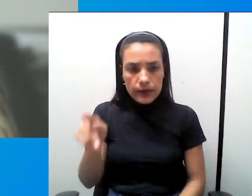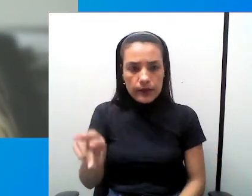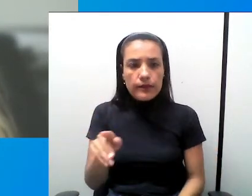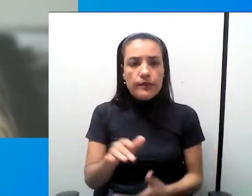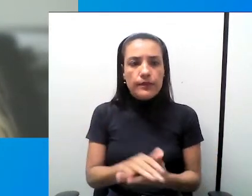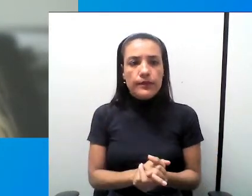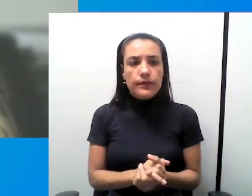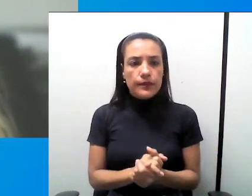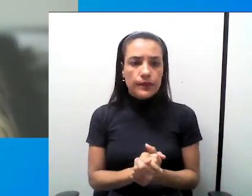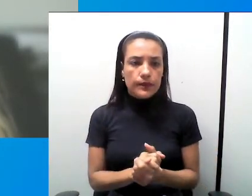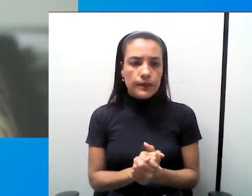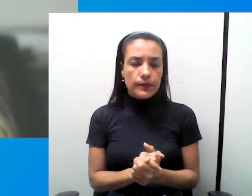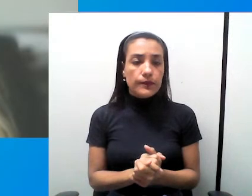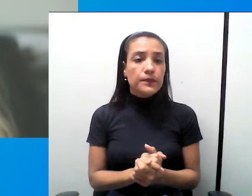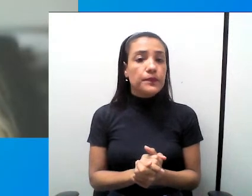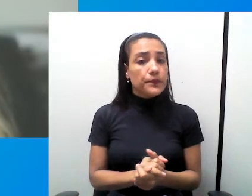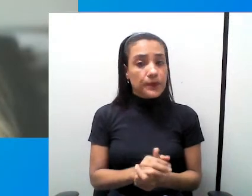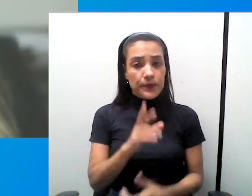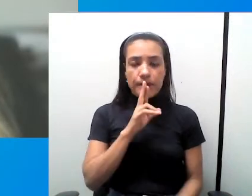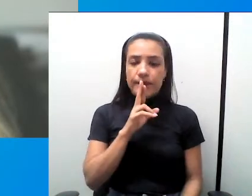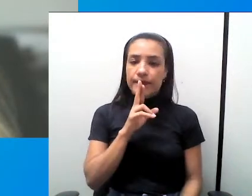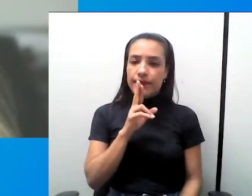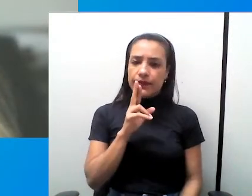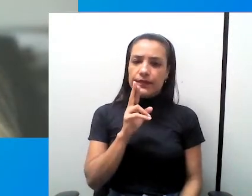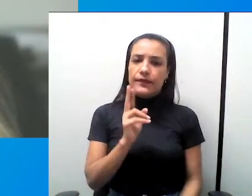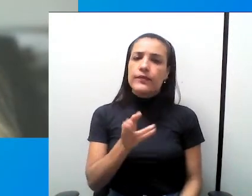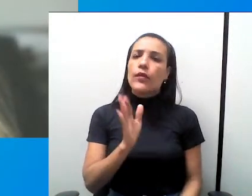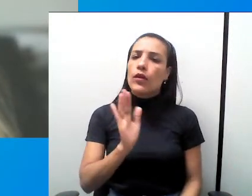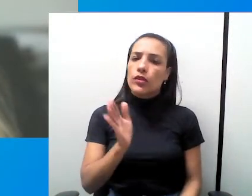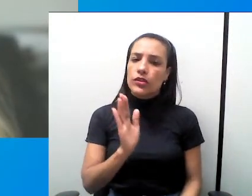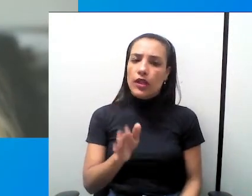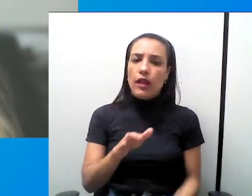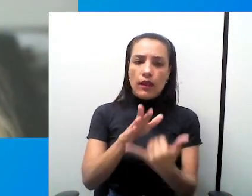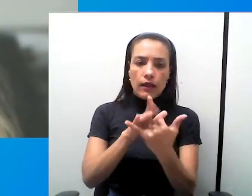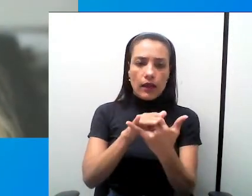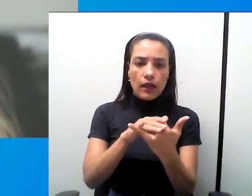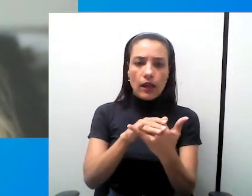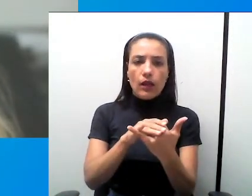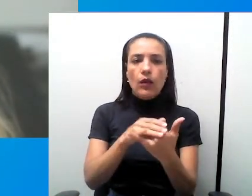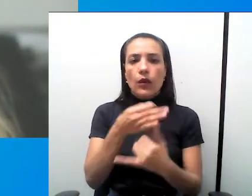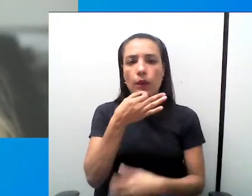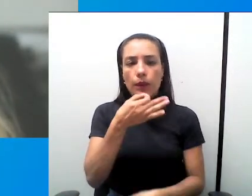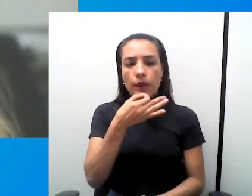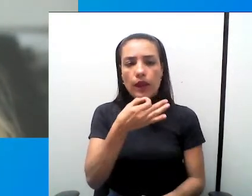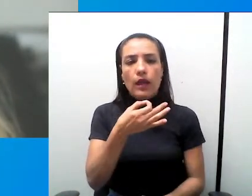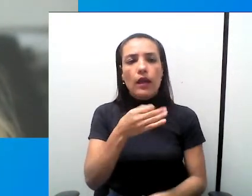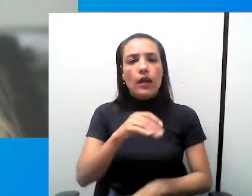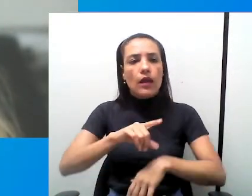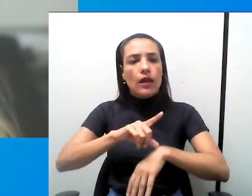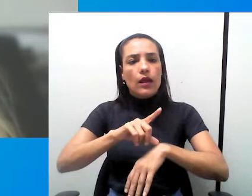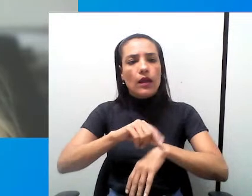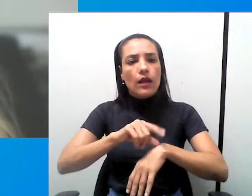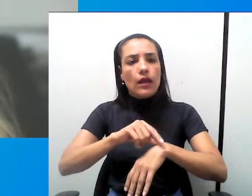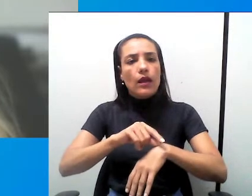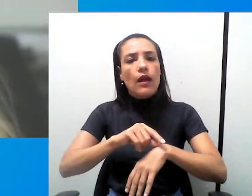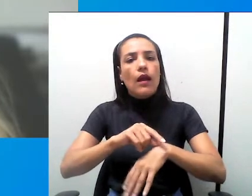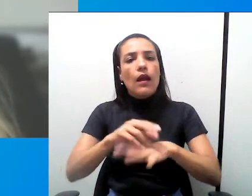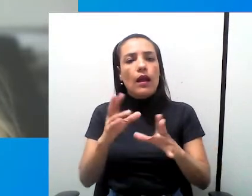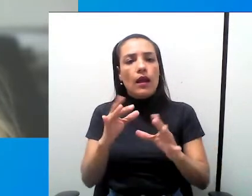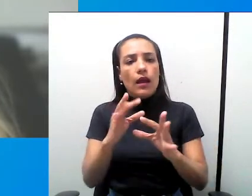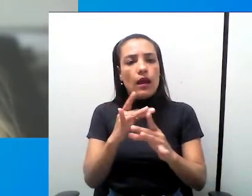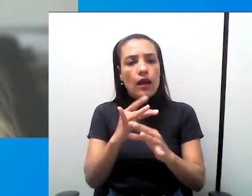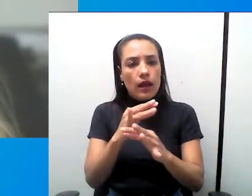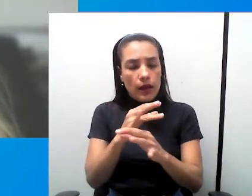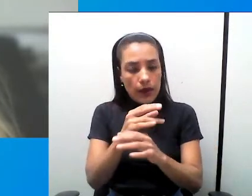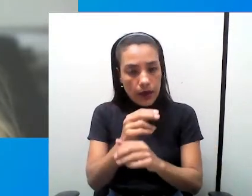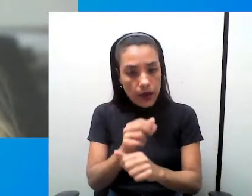ele respondeu no chat, eu estou apenas lendo aqui, não sei se todos leram, mas que a carga horária do PIEX ela é computada como